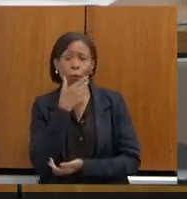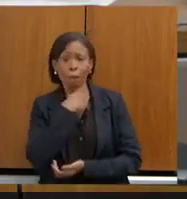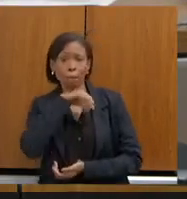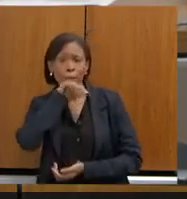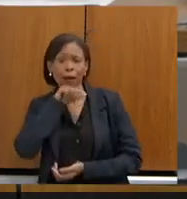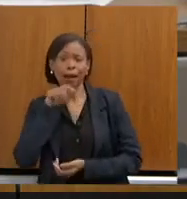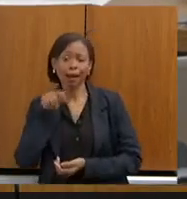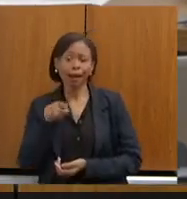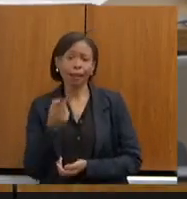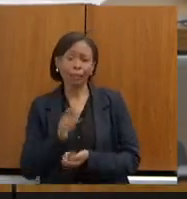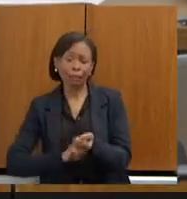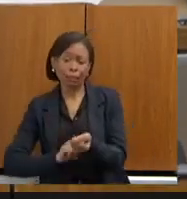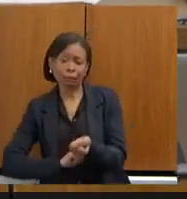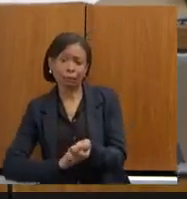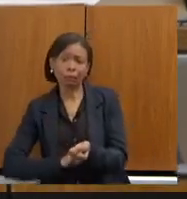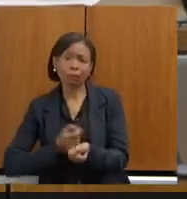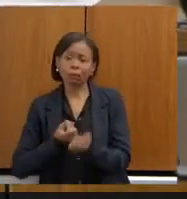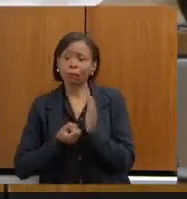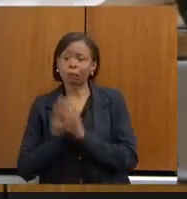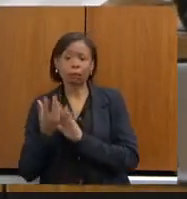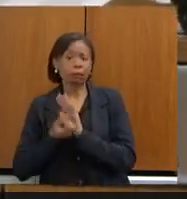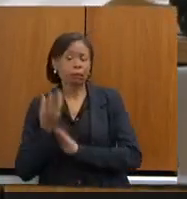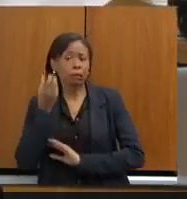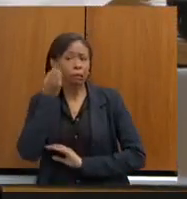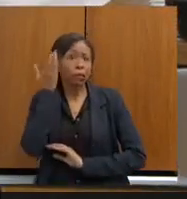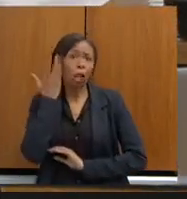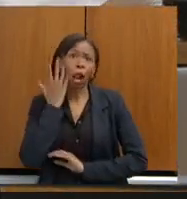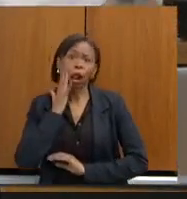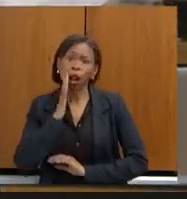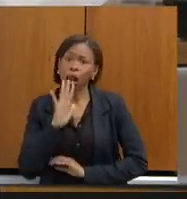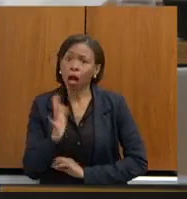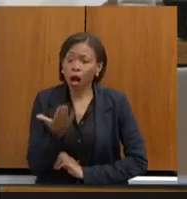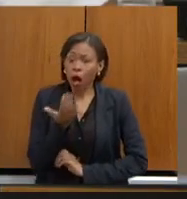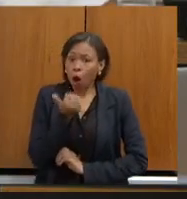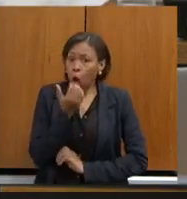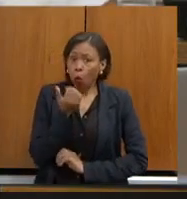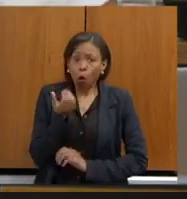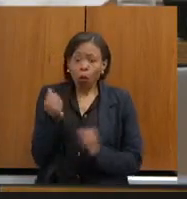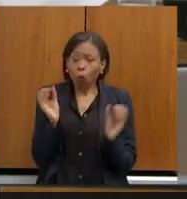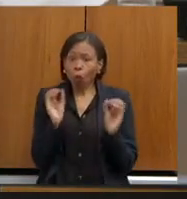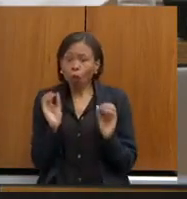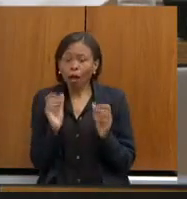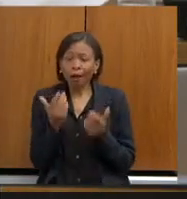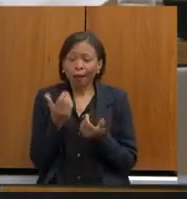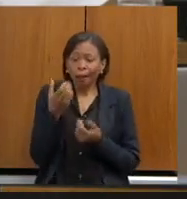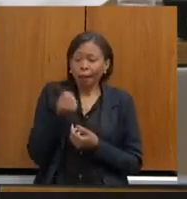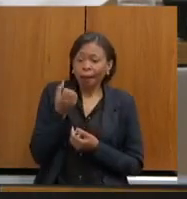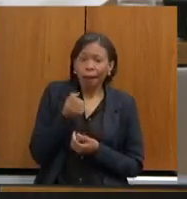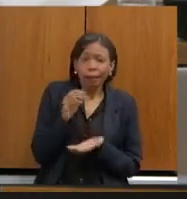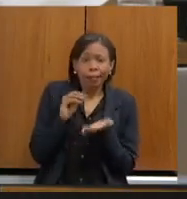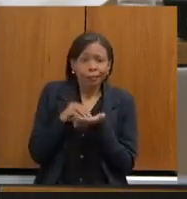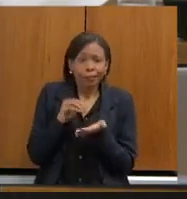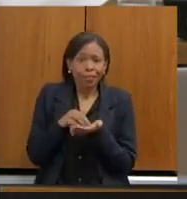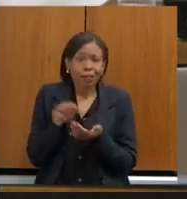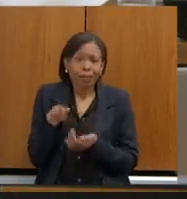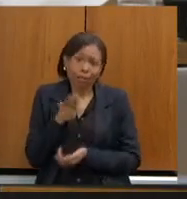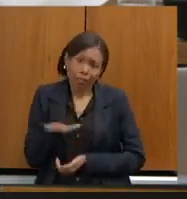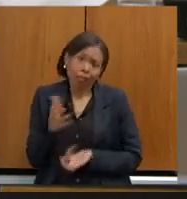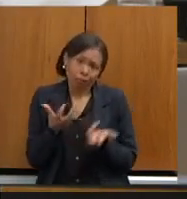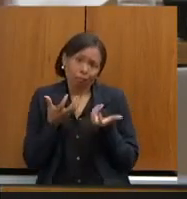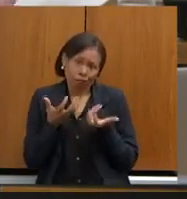aí o menino falou com ele o polícia nós estamos aqui dentro Natal sem comer sem tomar leite menino queria queria leite